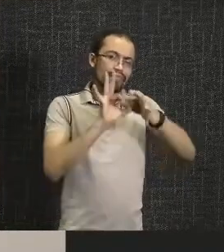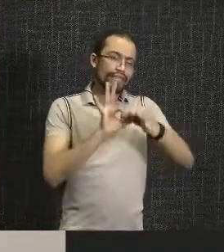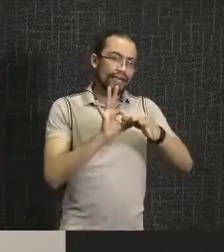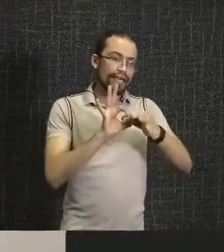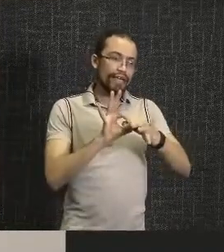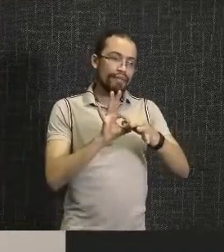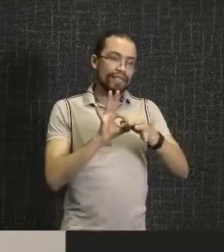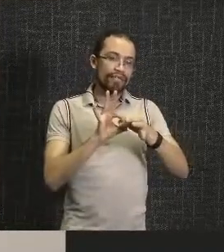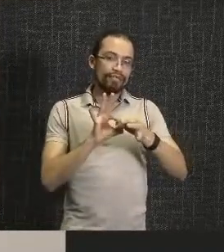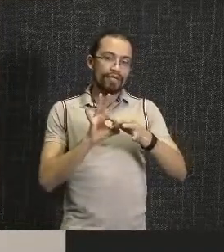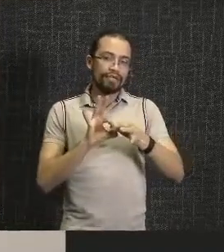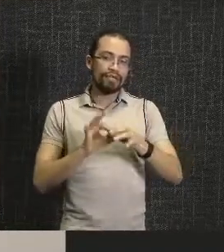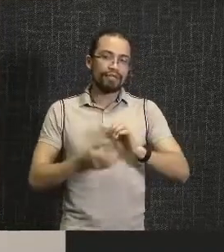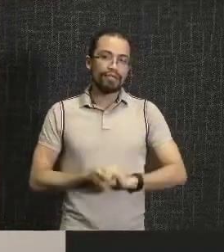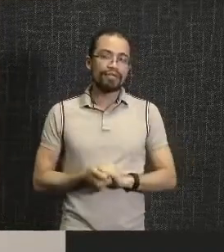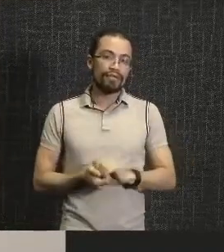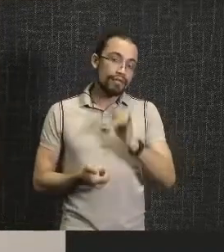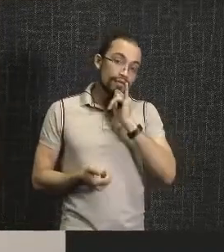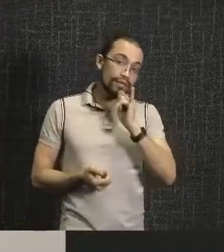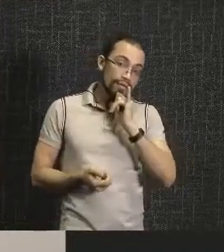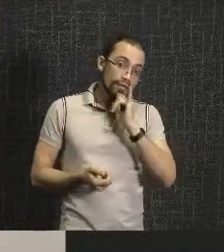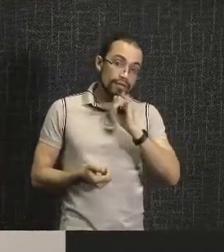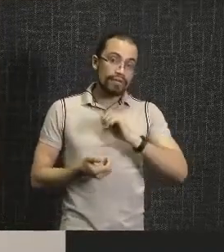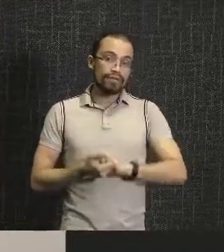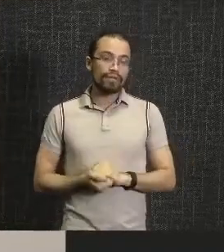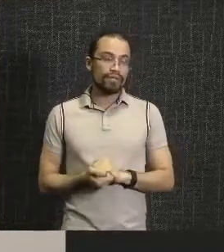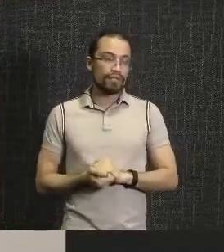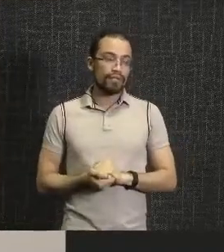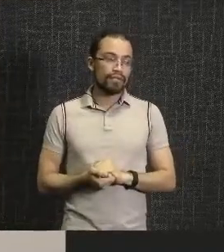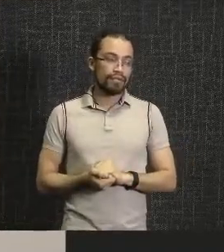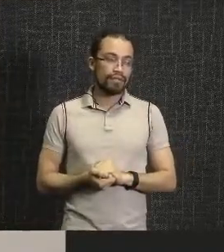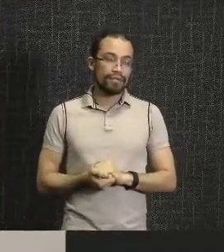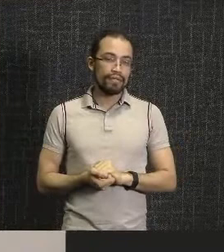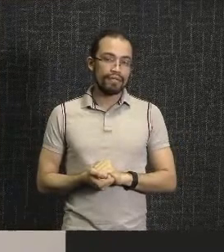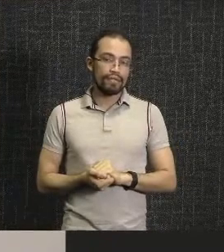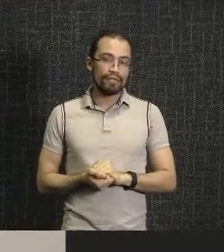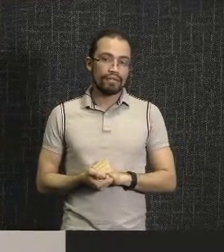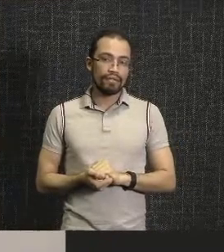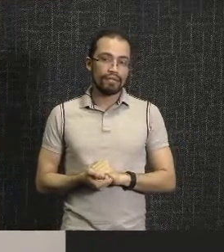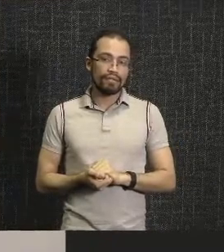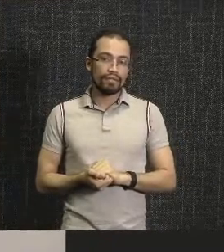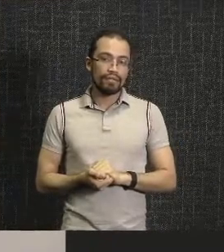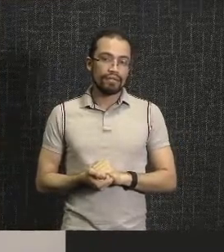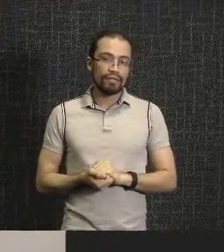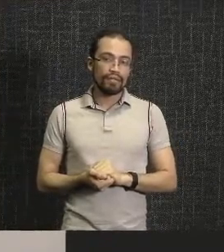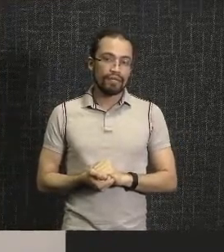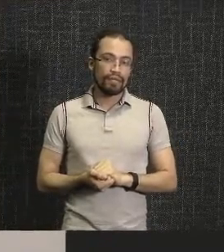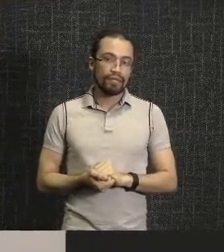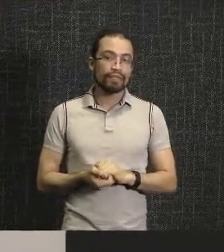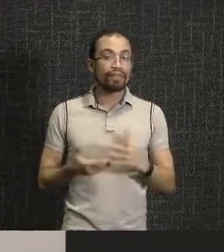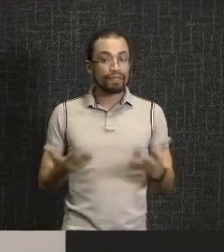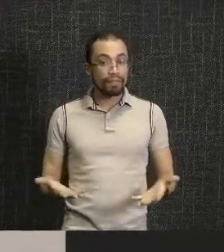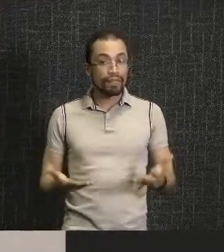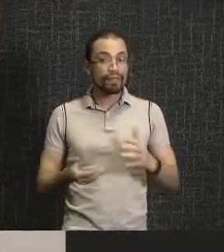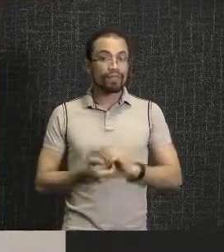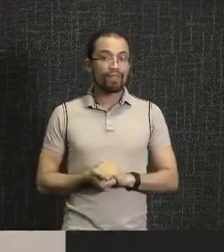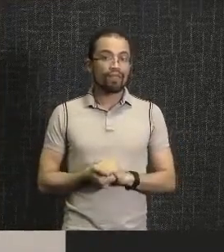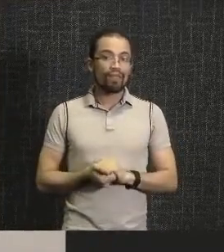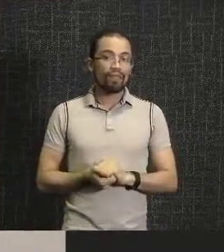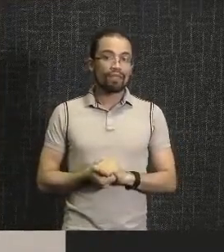estava com o pessoal da Sebrae Nacional numa live com o pessoal do IPEA, E